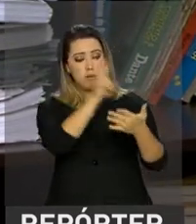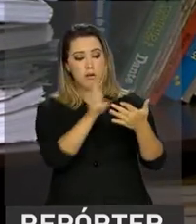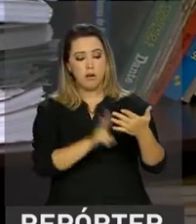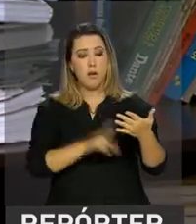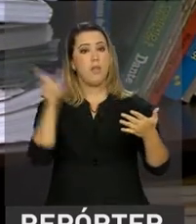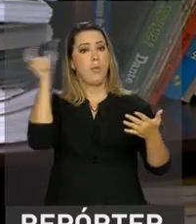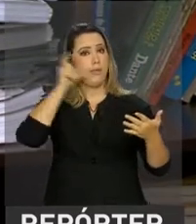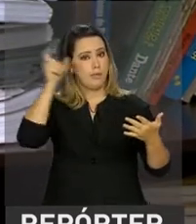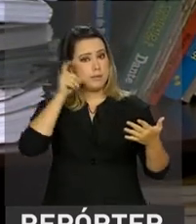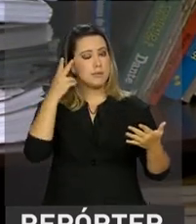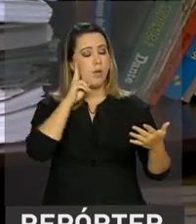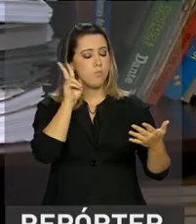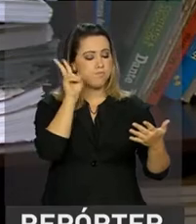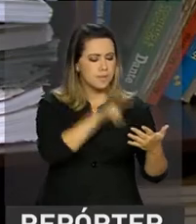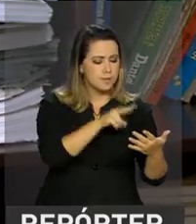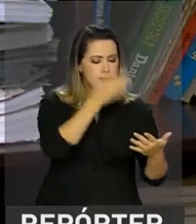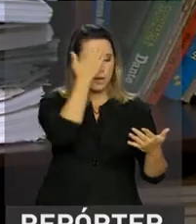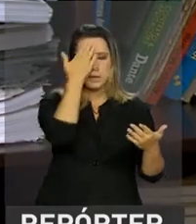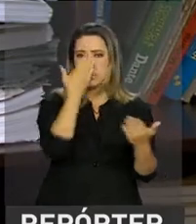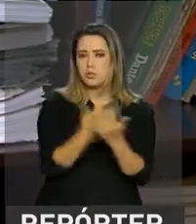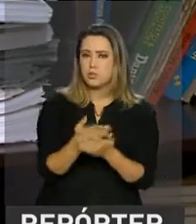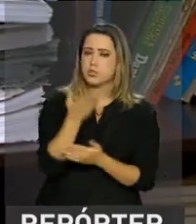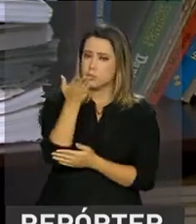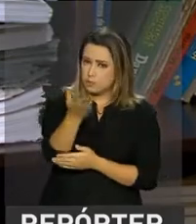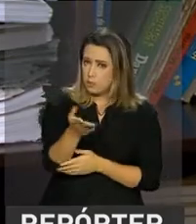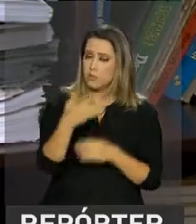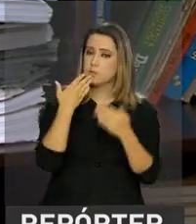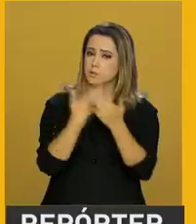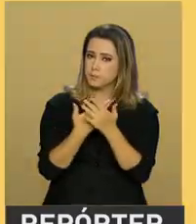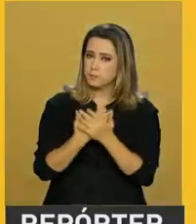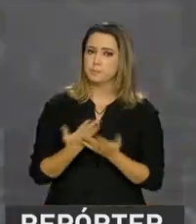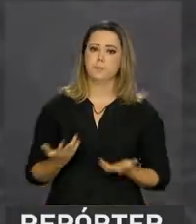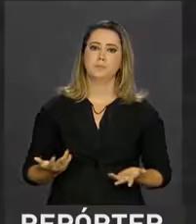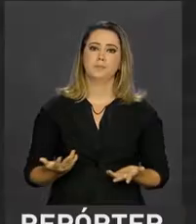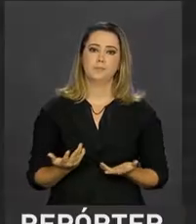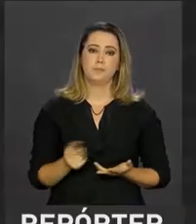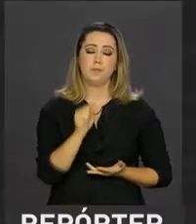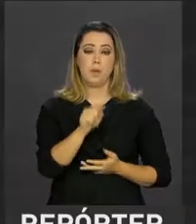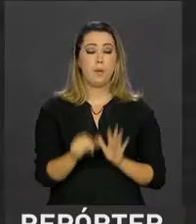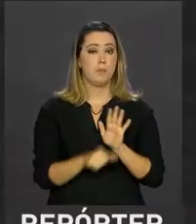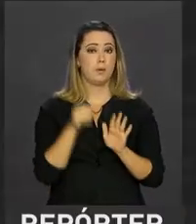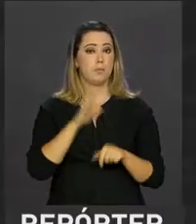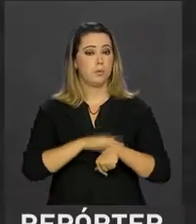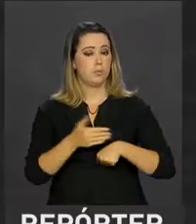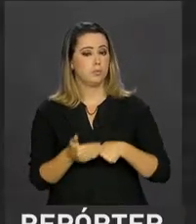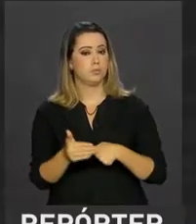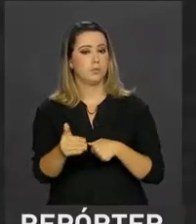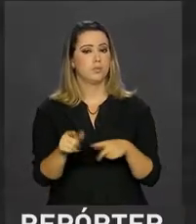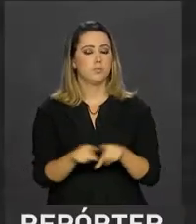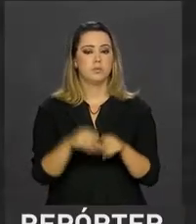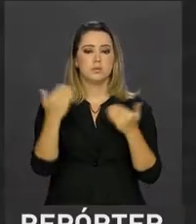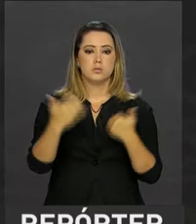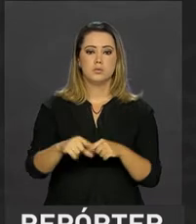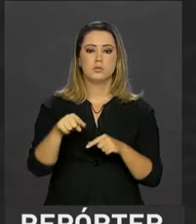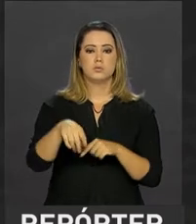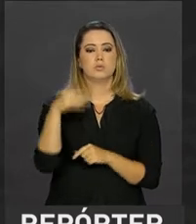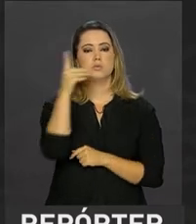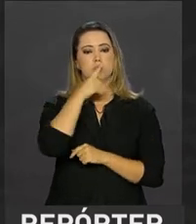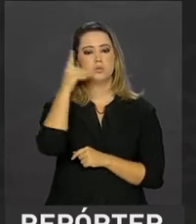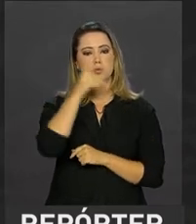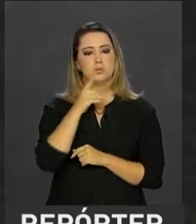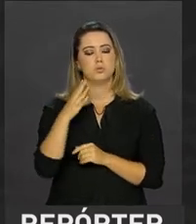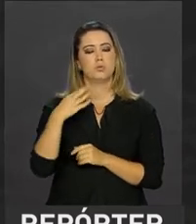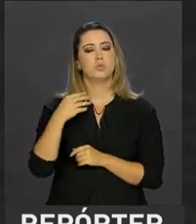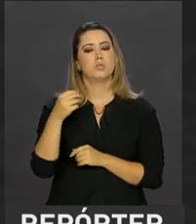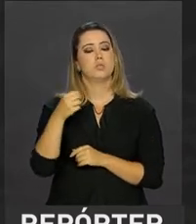textos e confia num estudo que ele fez a primeira parte da prova do enem será aplicada neste domingo a